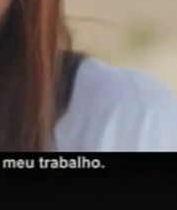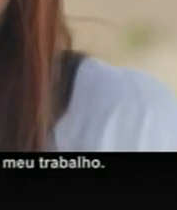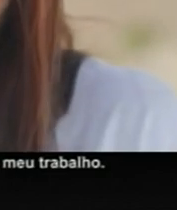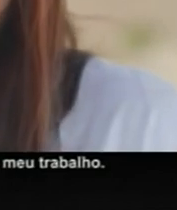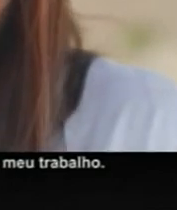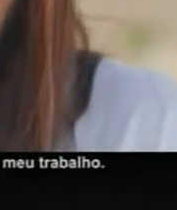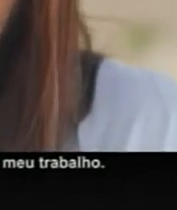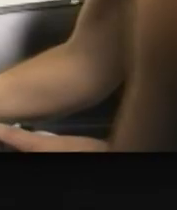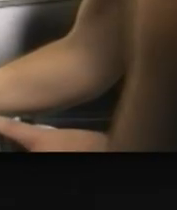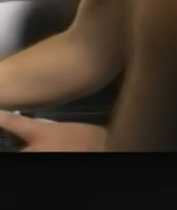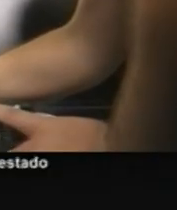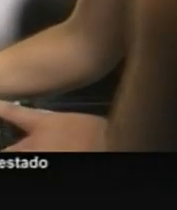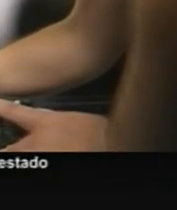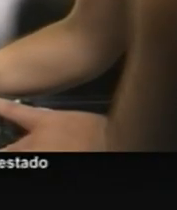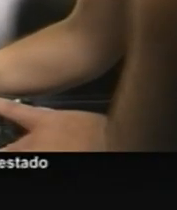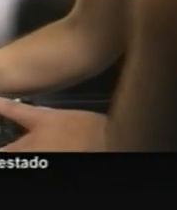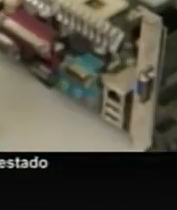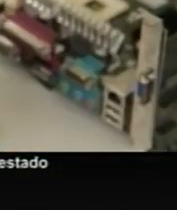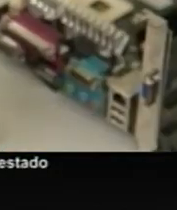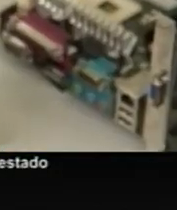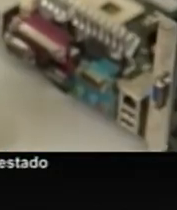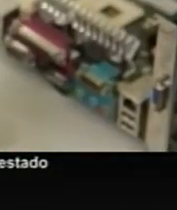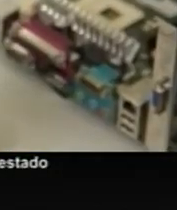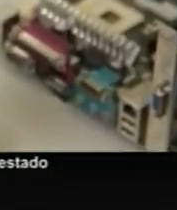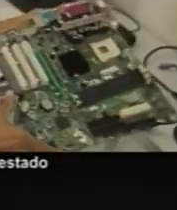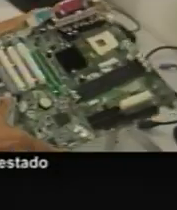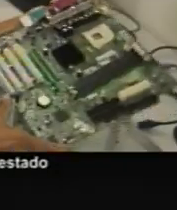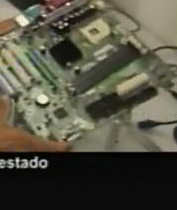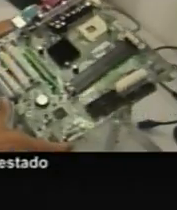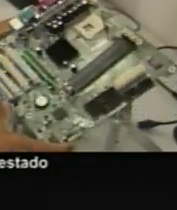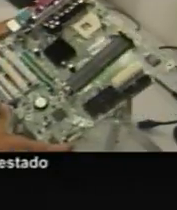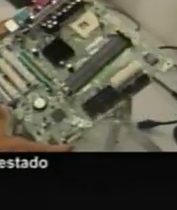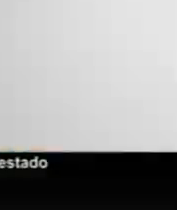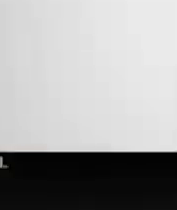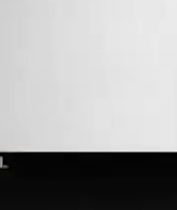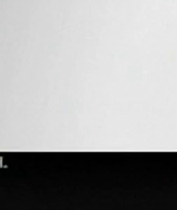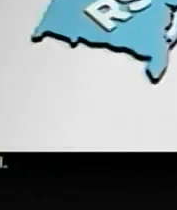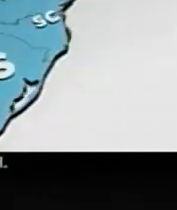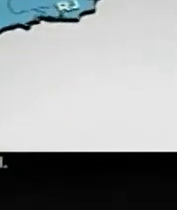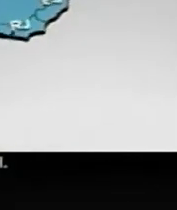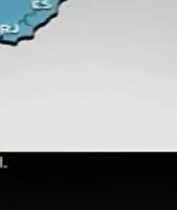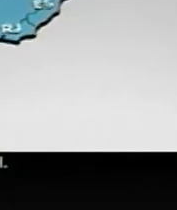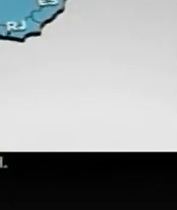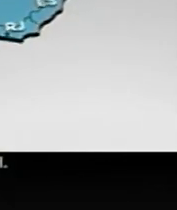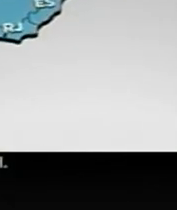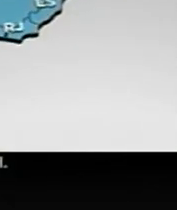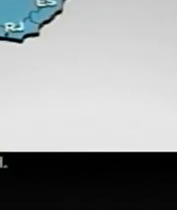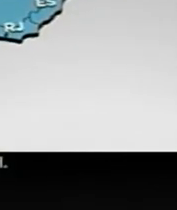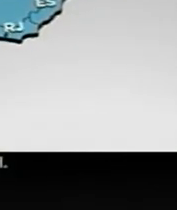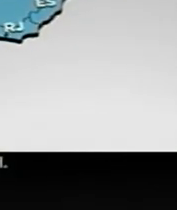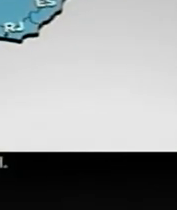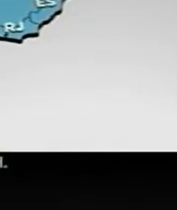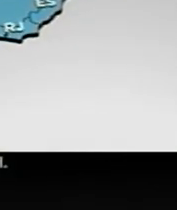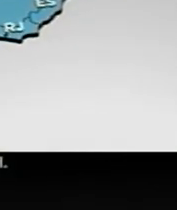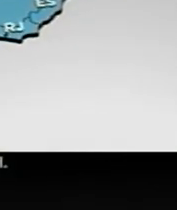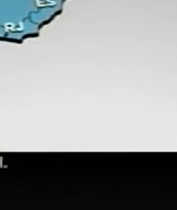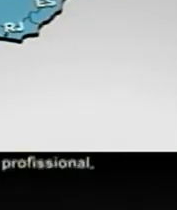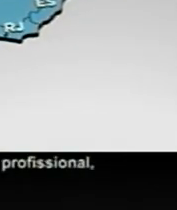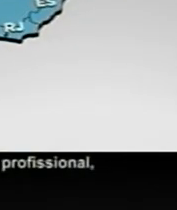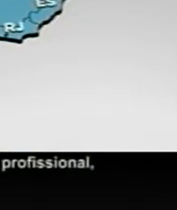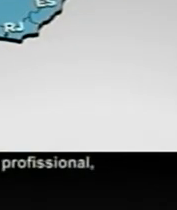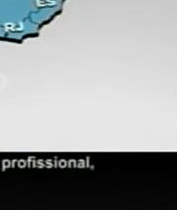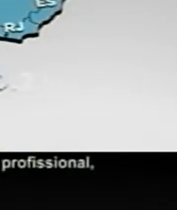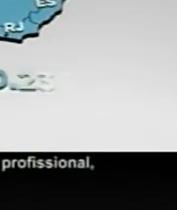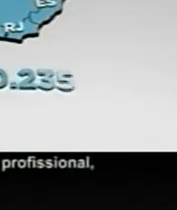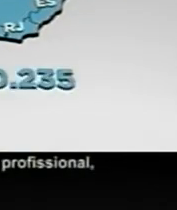trabalho. O Rio Grande do Sul se destaca como o estado com maior número de alunos do Brasil.